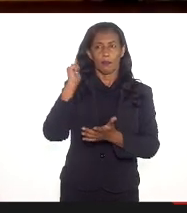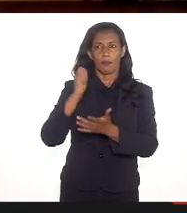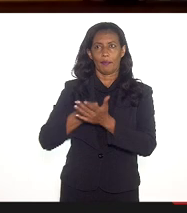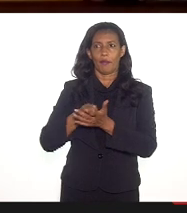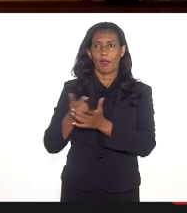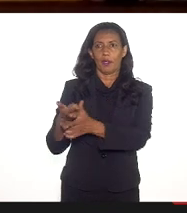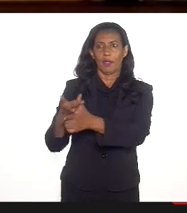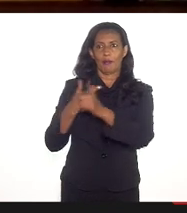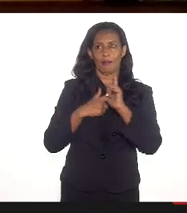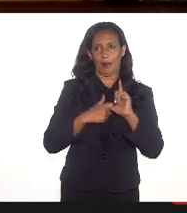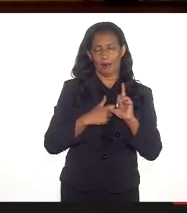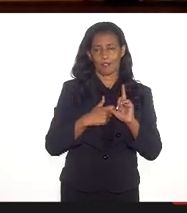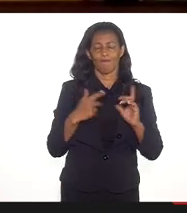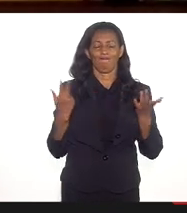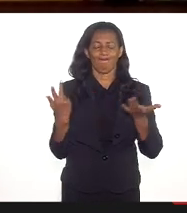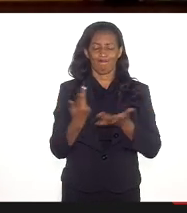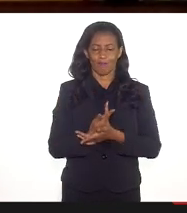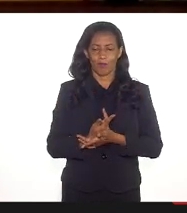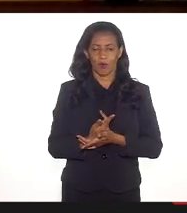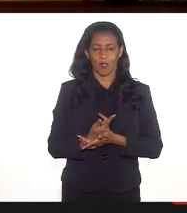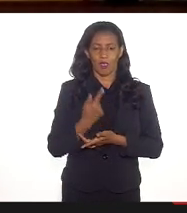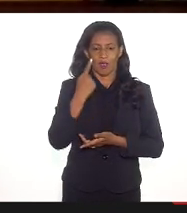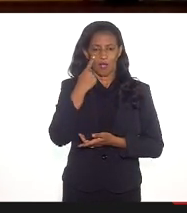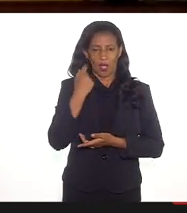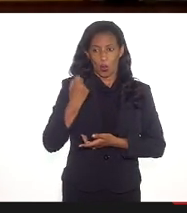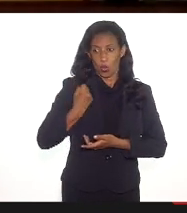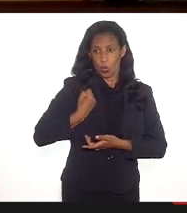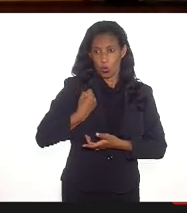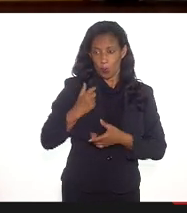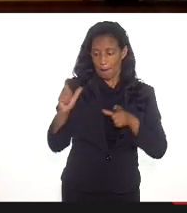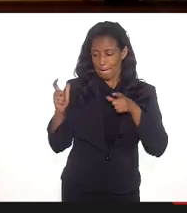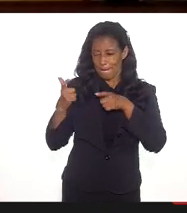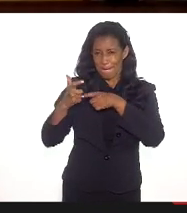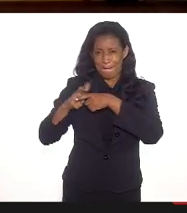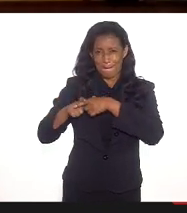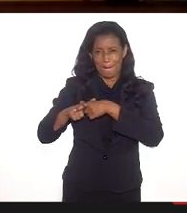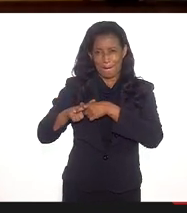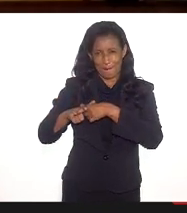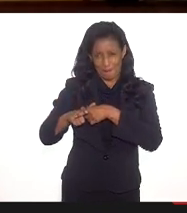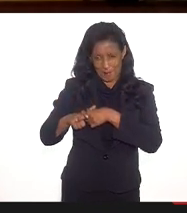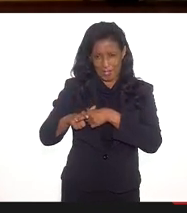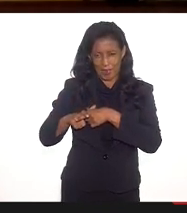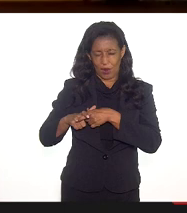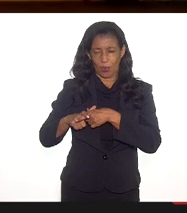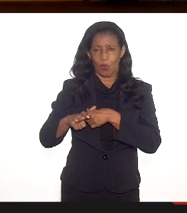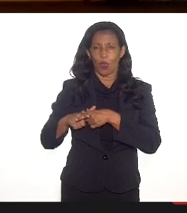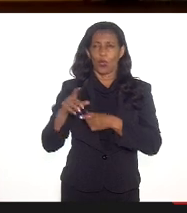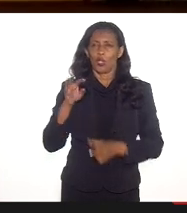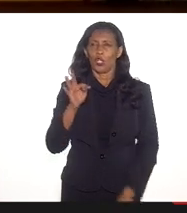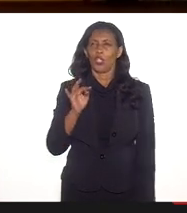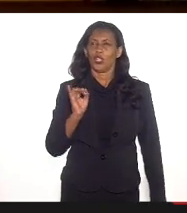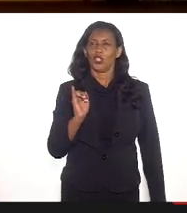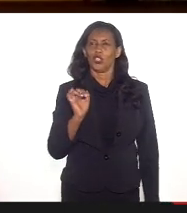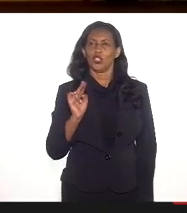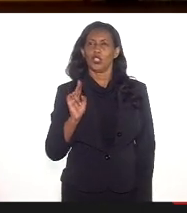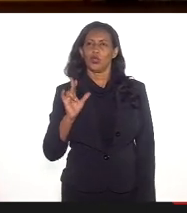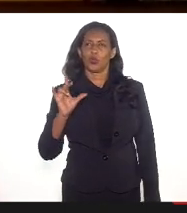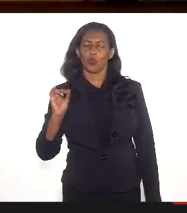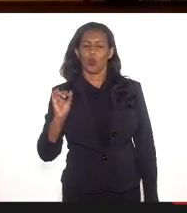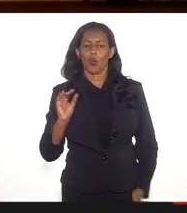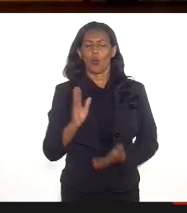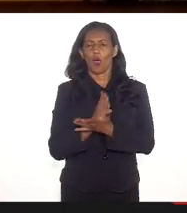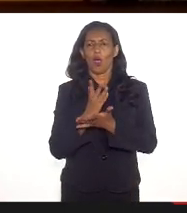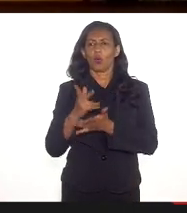muita atenção o fato de que um número relativamente pequeno de progressões são as progressões por titulação, né? Vários professores